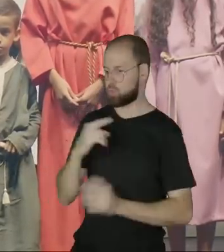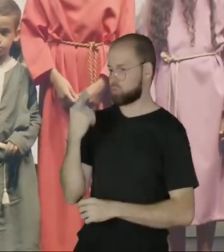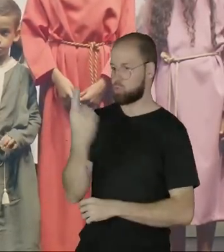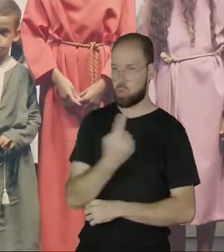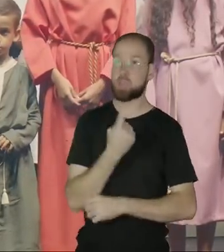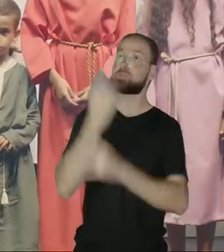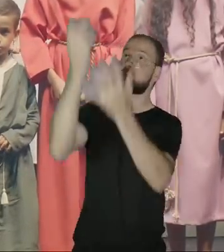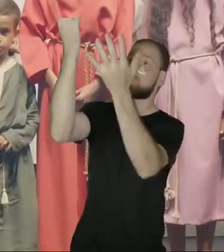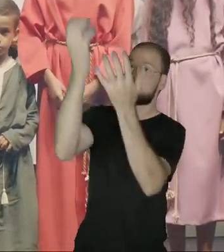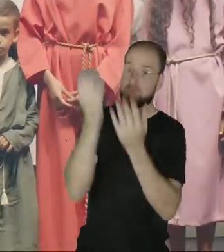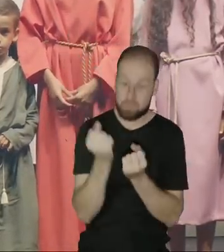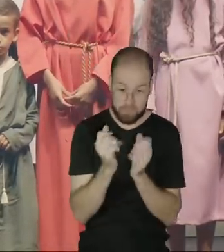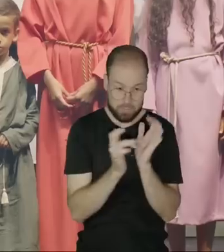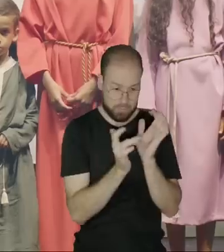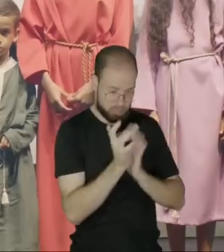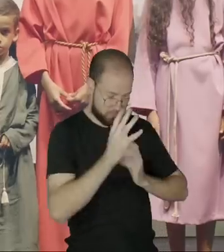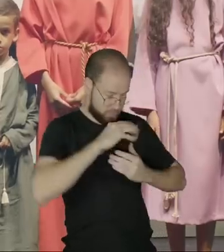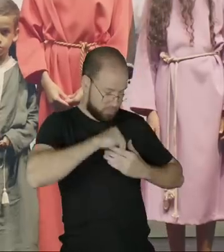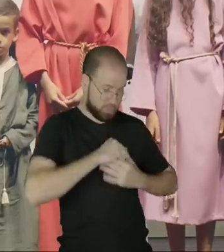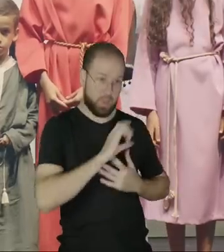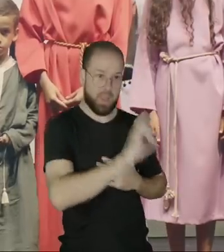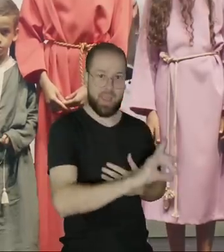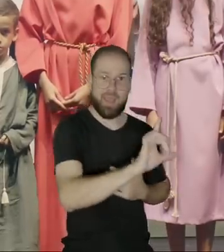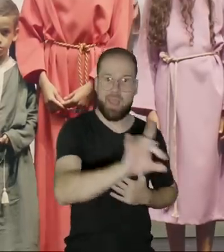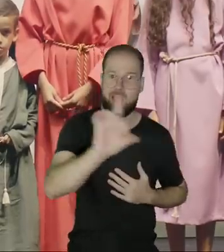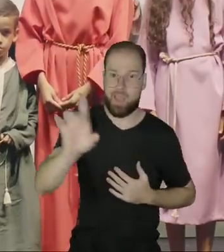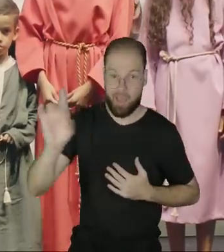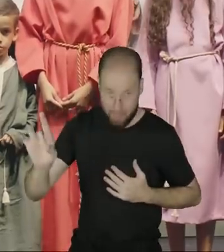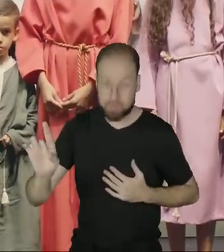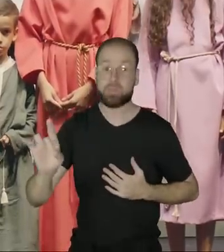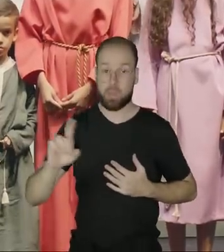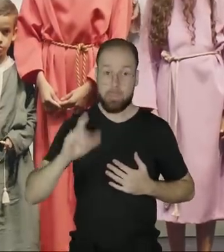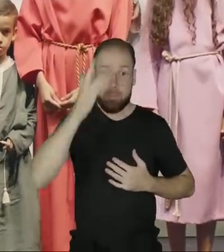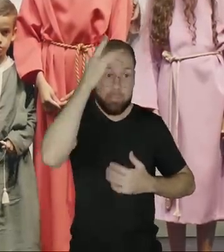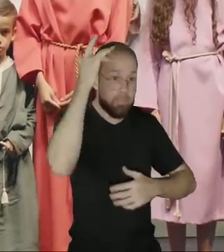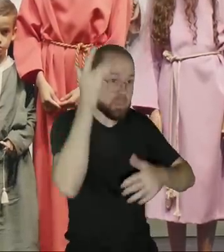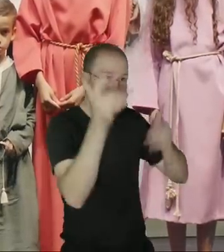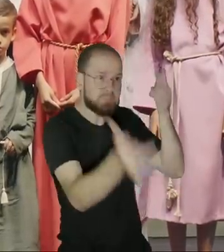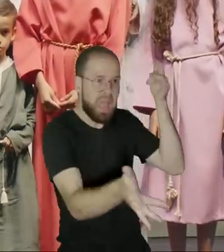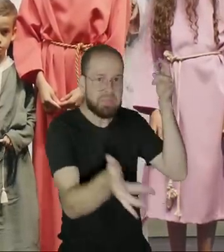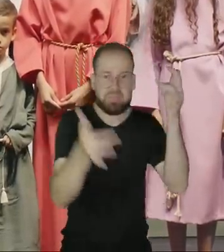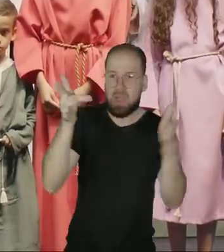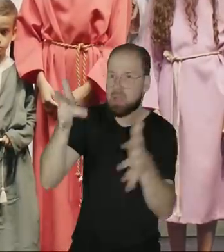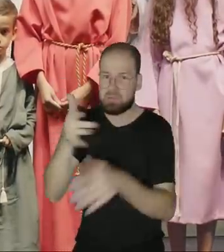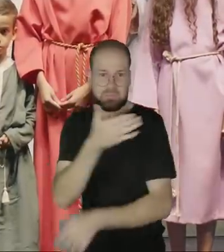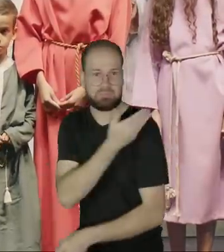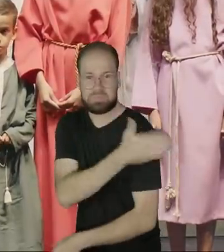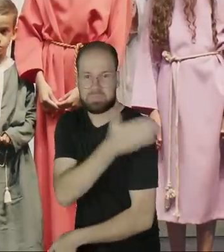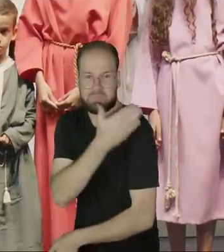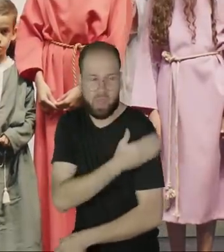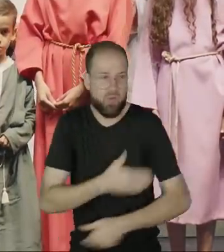Cristo em cada pessoa, sobretudo nos abandonados, esquecidos e famintos.